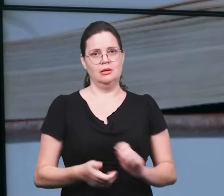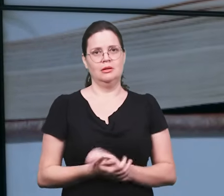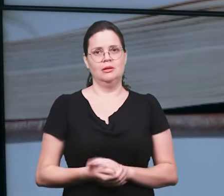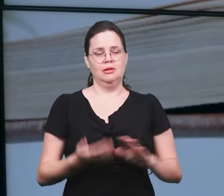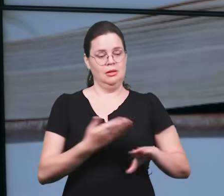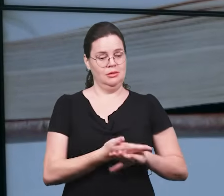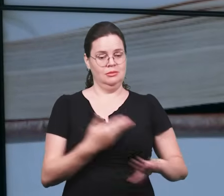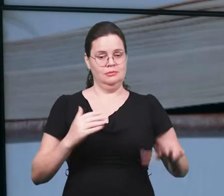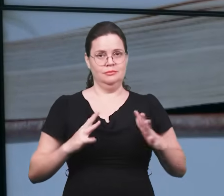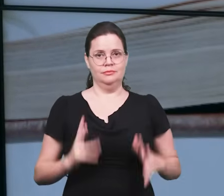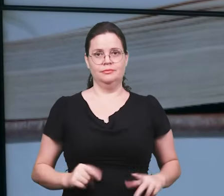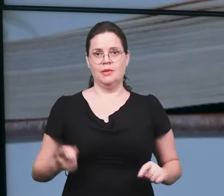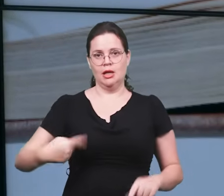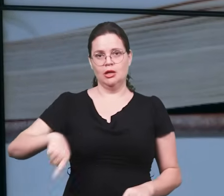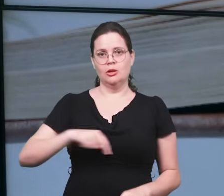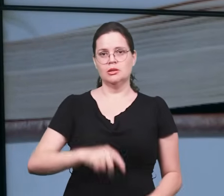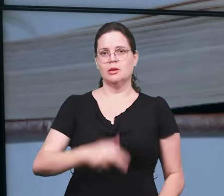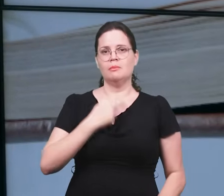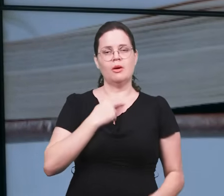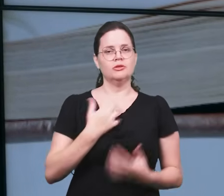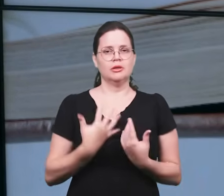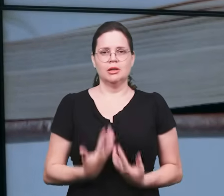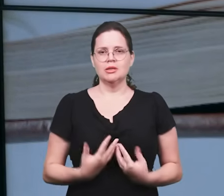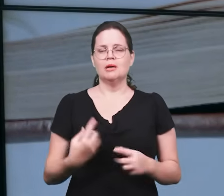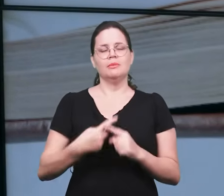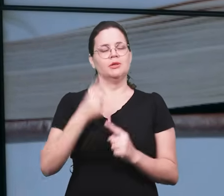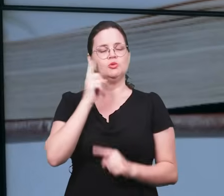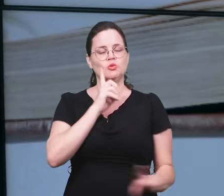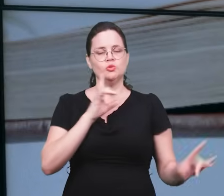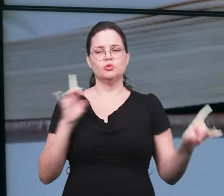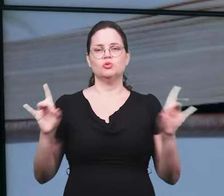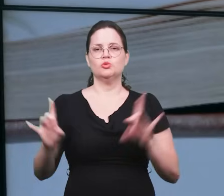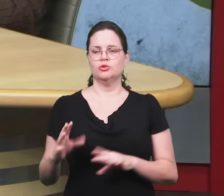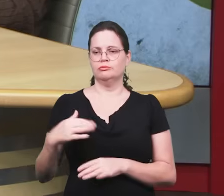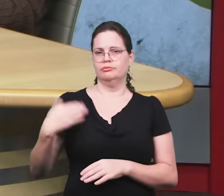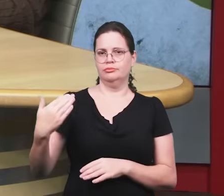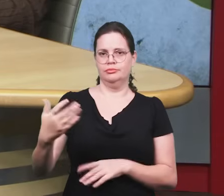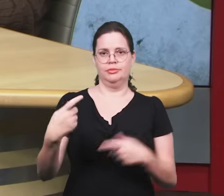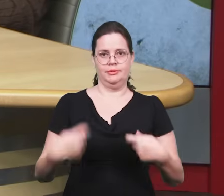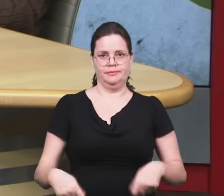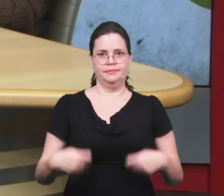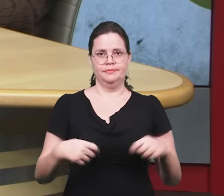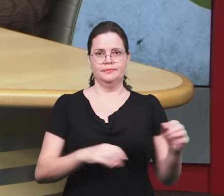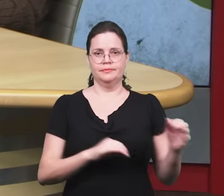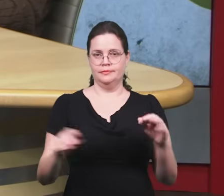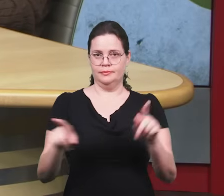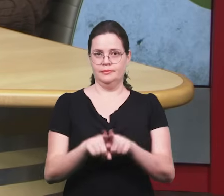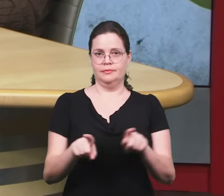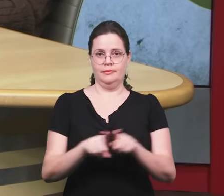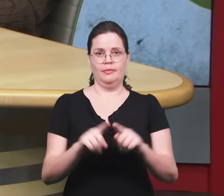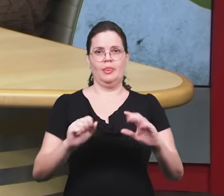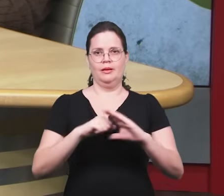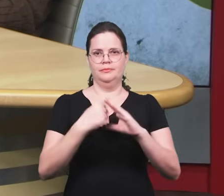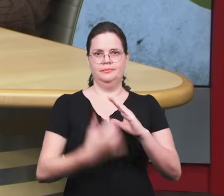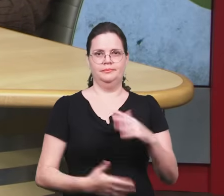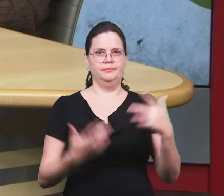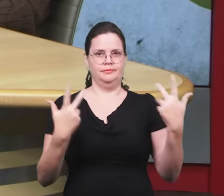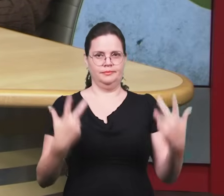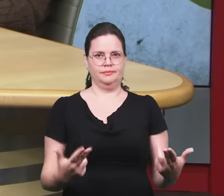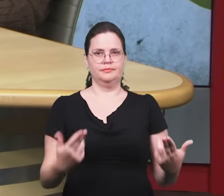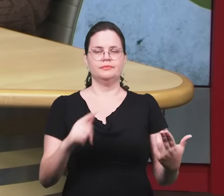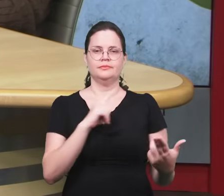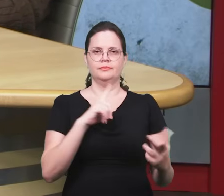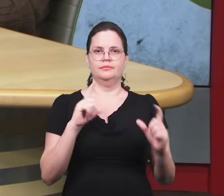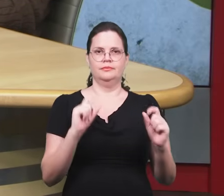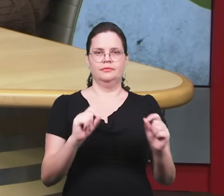nos cansar desse trabalho, ele é diário e ele é contínuo. E dentro desse aspecto, Andréia, uma outra característica